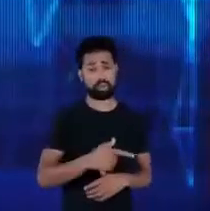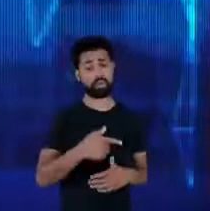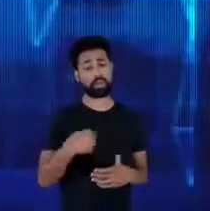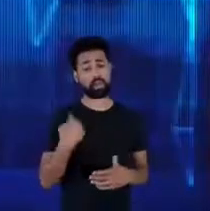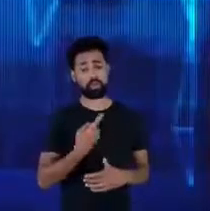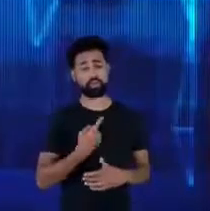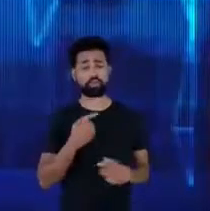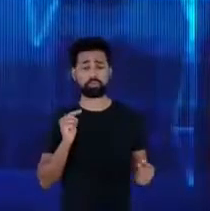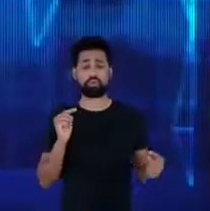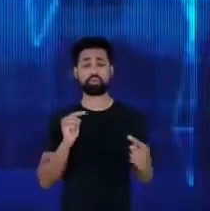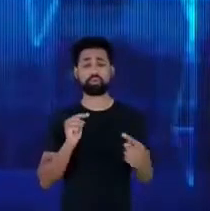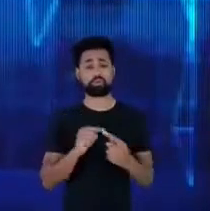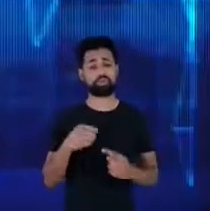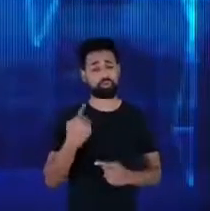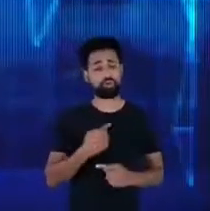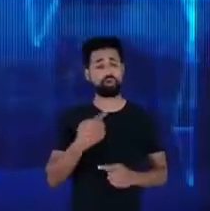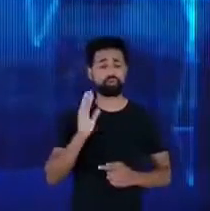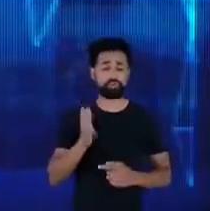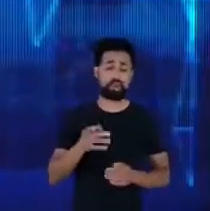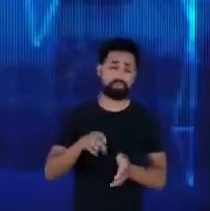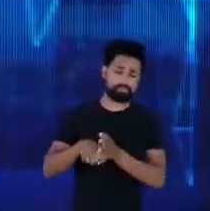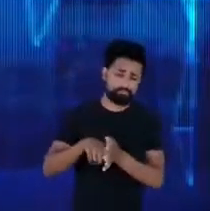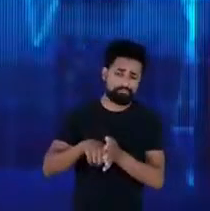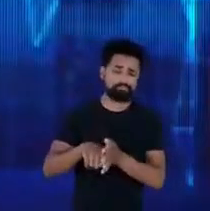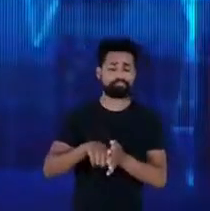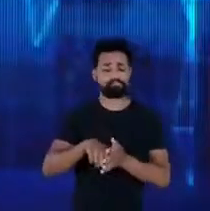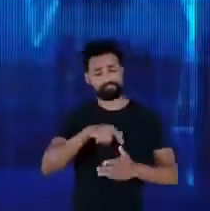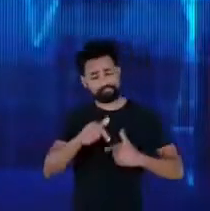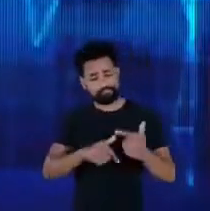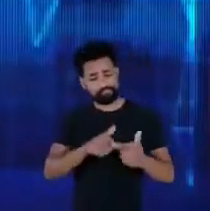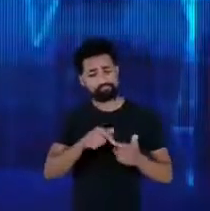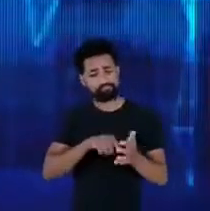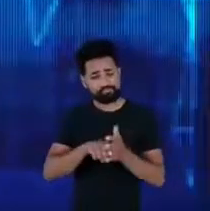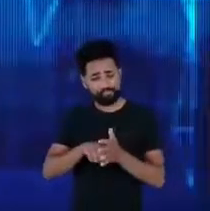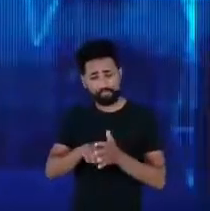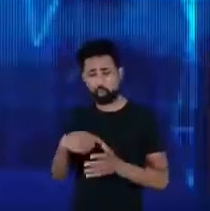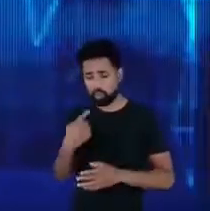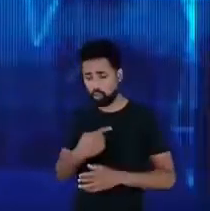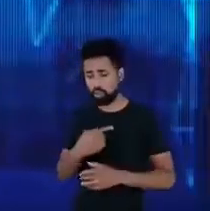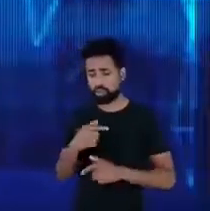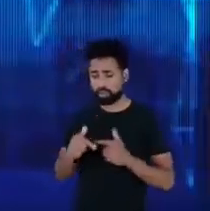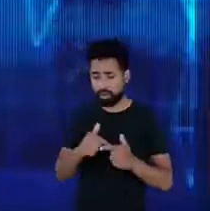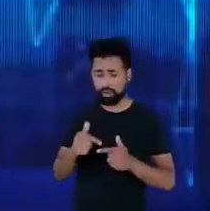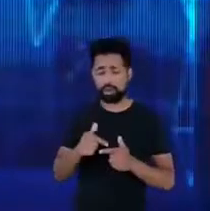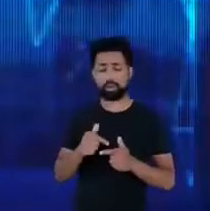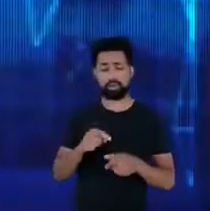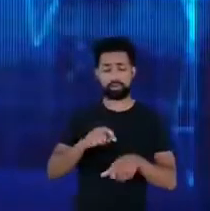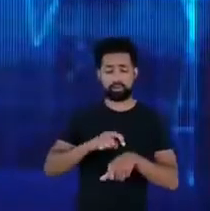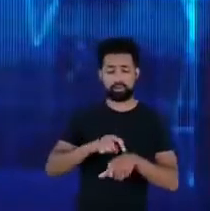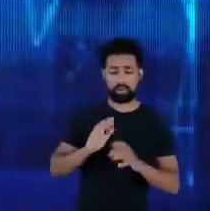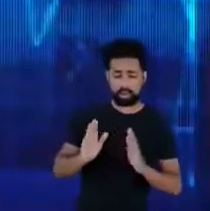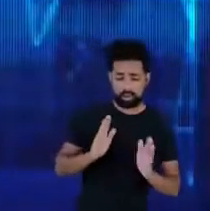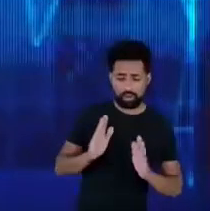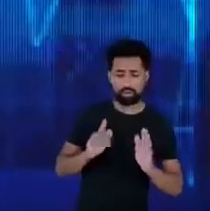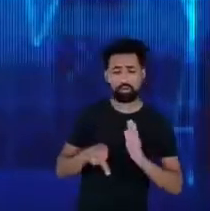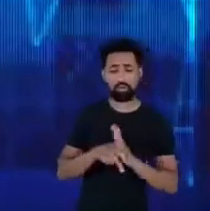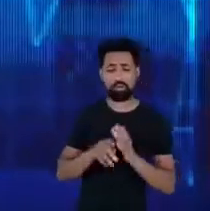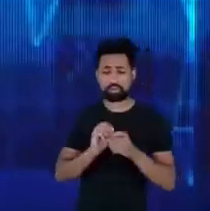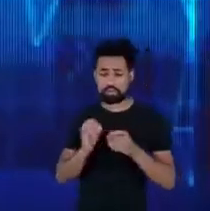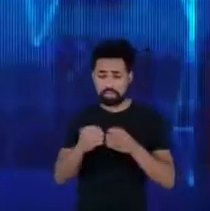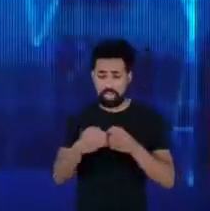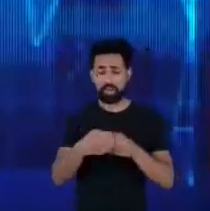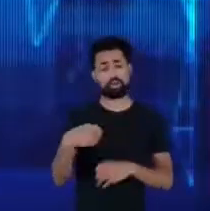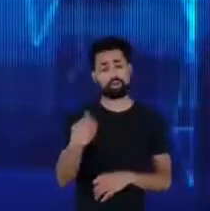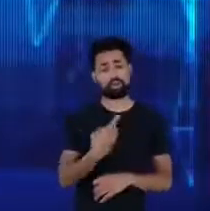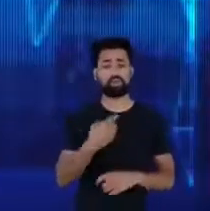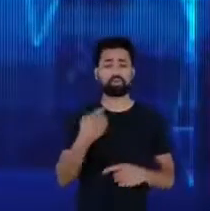que a gente vem fazendo pesquisas, né? A gente vem trabalhando com durabilidade da célula e esse é o nosso objetivo, né? Entregar